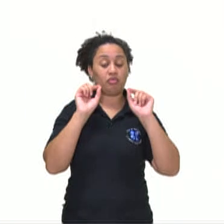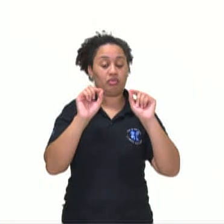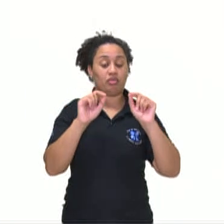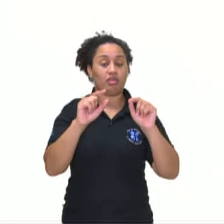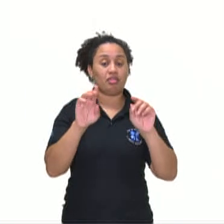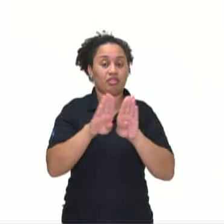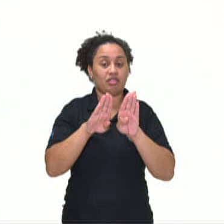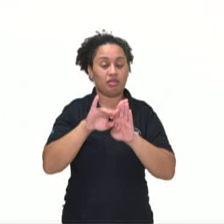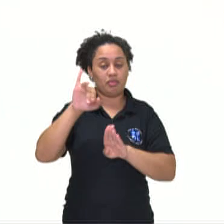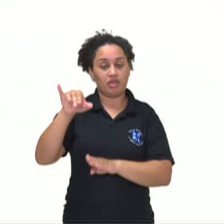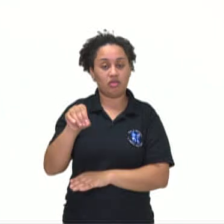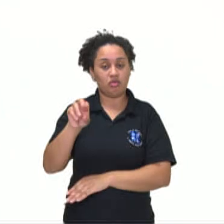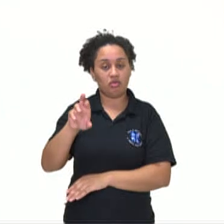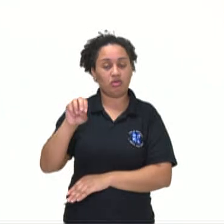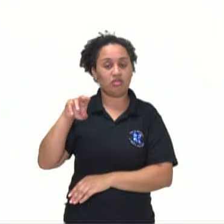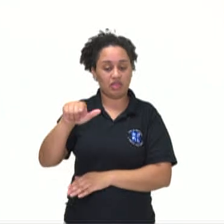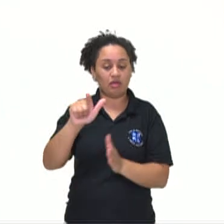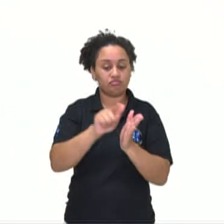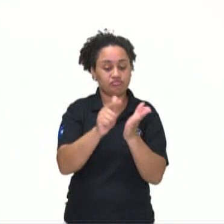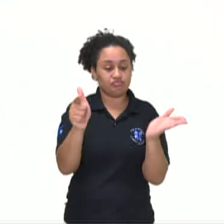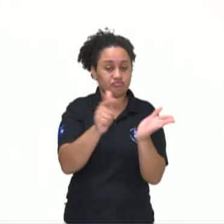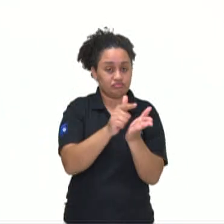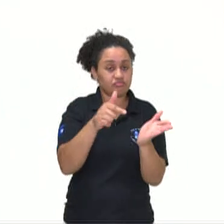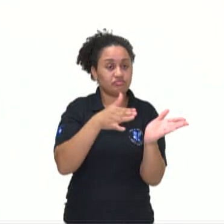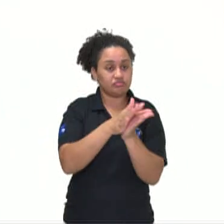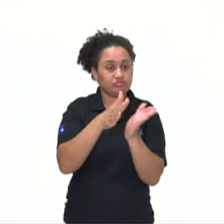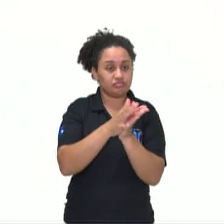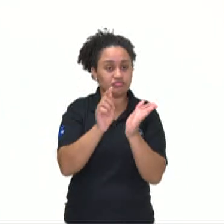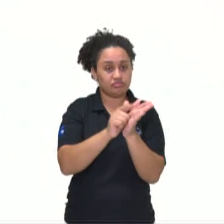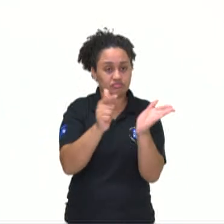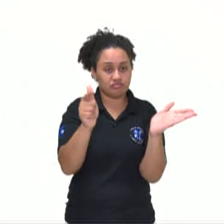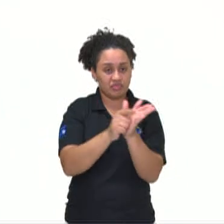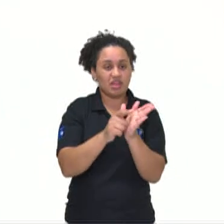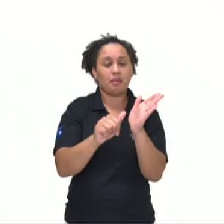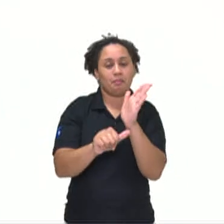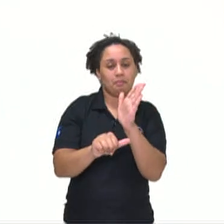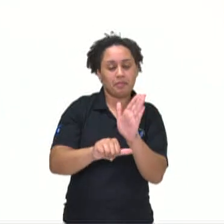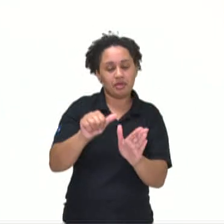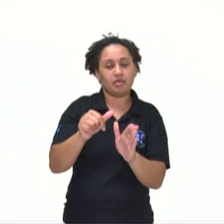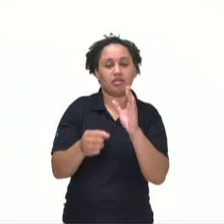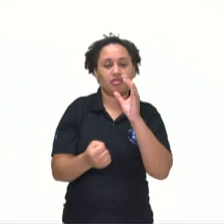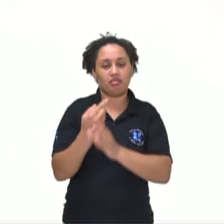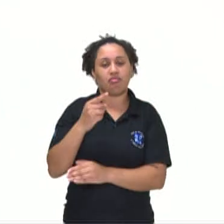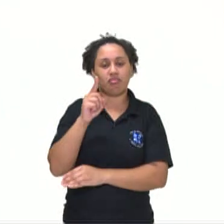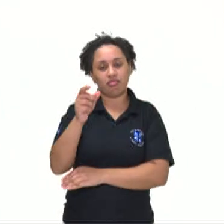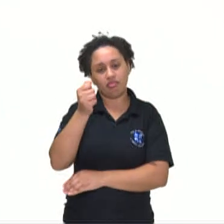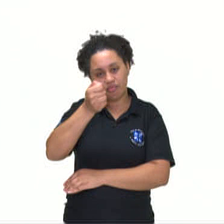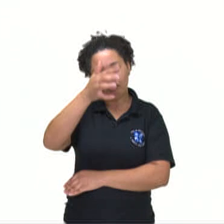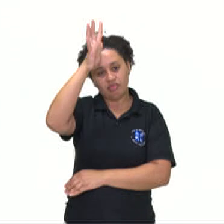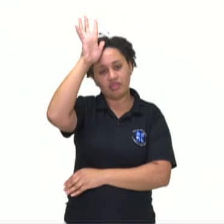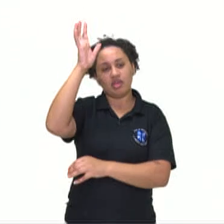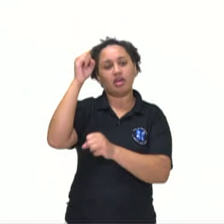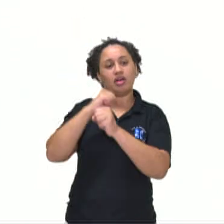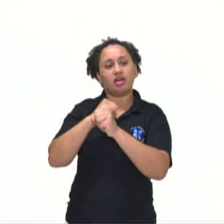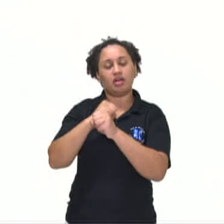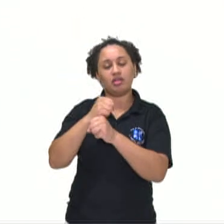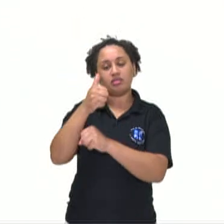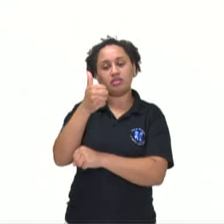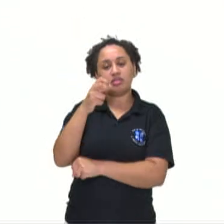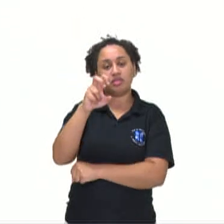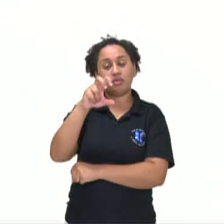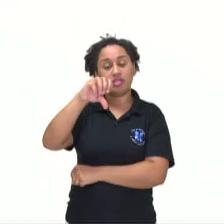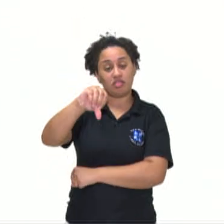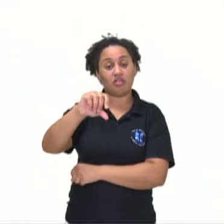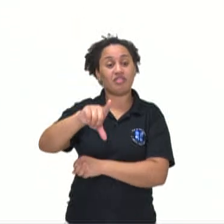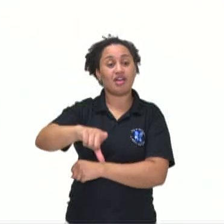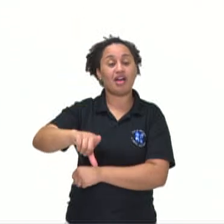jornal, ele é um meio de comunicação impresso. O primeiro jornal produzido em Roma, ele data de 59 a.C.